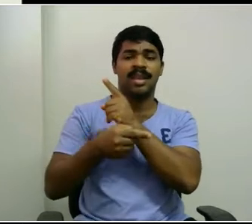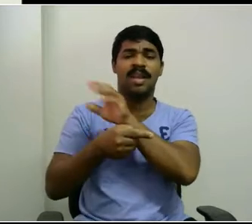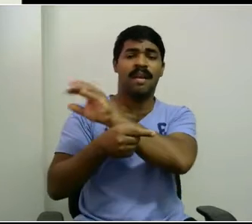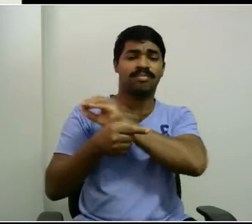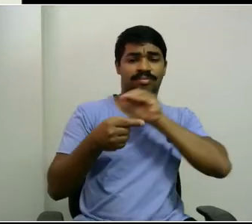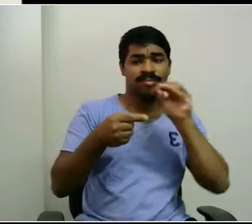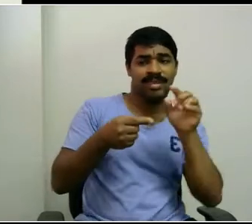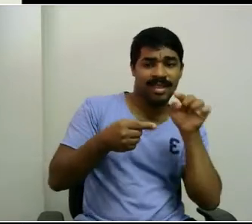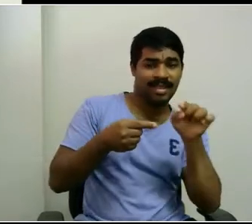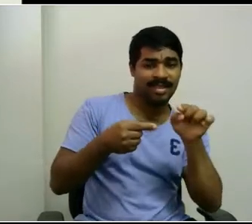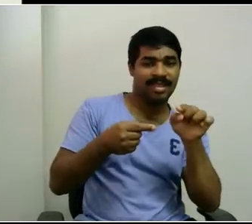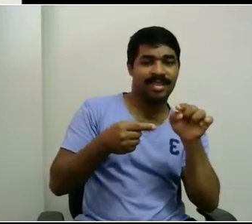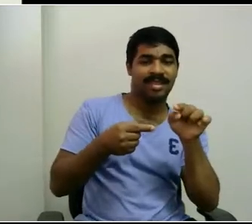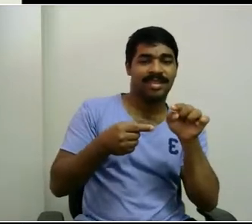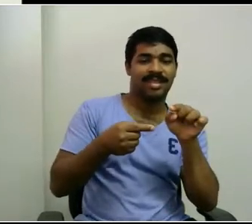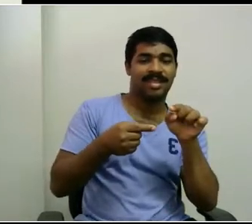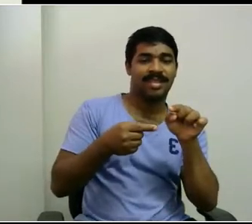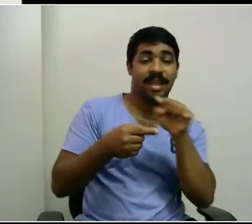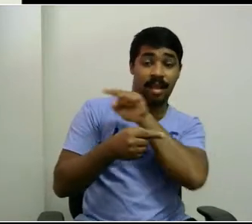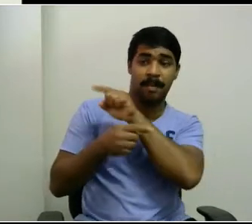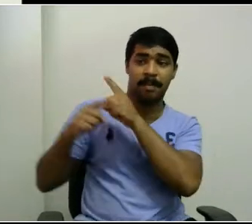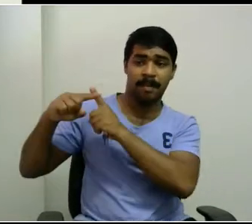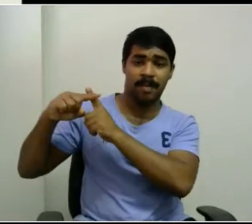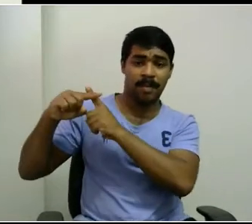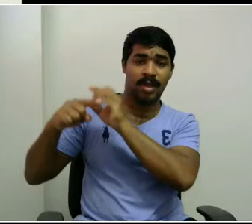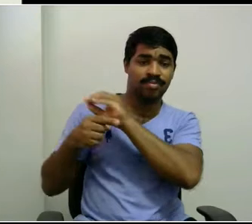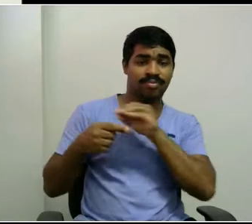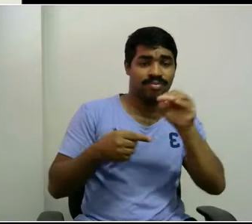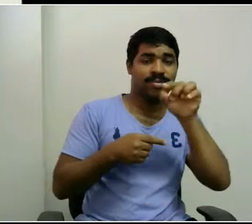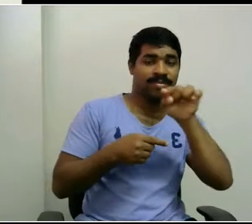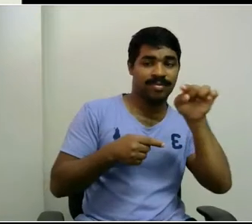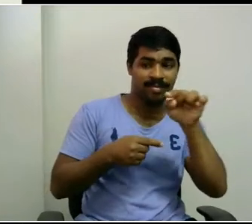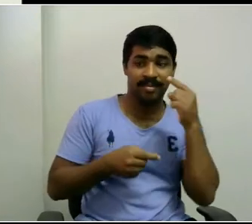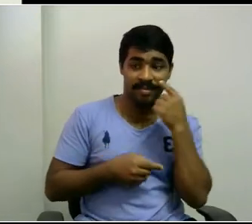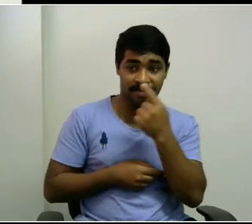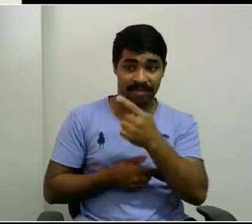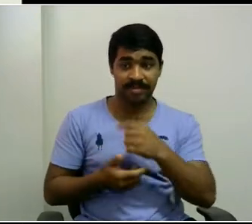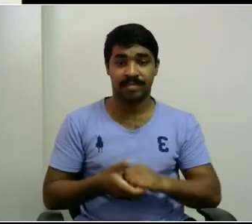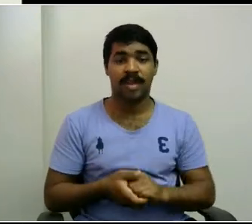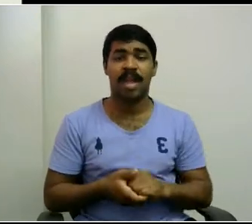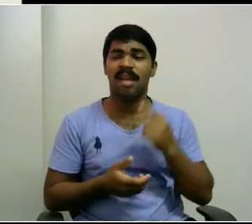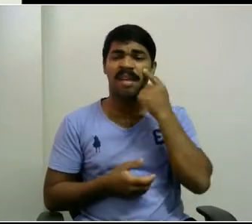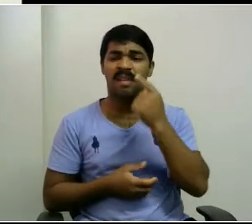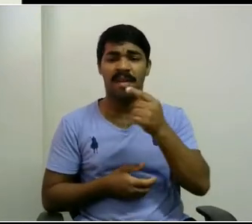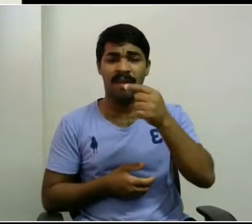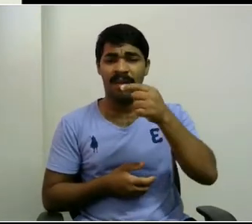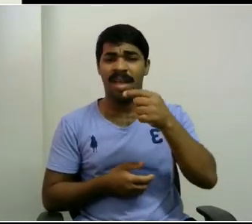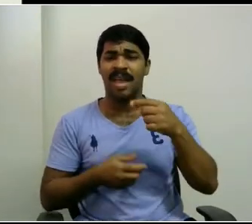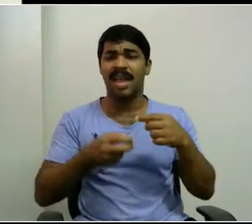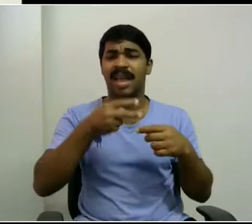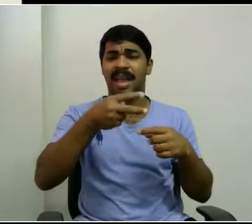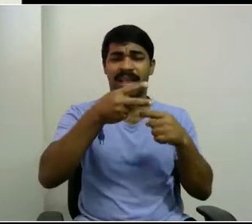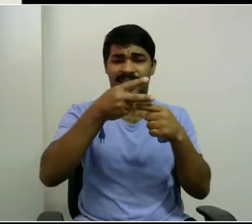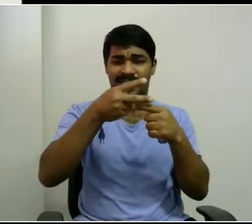Tá? É importante, ó, que o x, o sinal aqui, ele é sempre o mesmo daqui, tá, gente? O símbolo da desigualdade. É